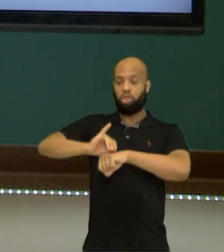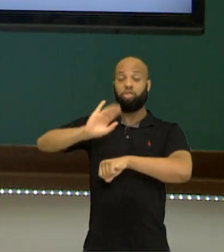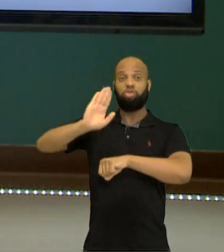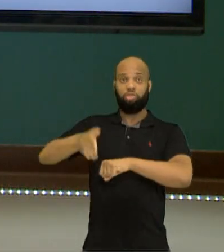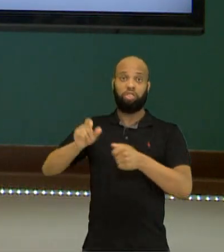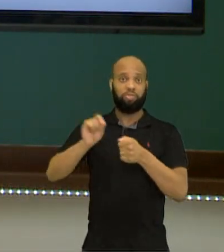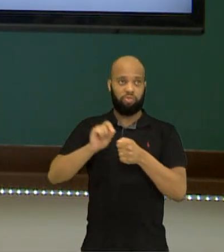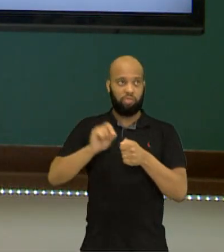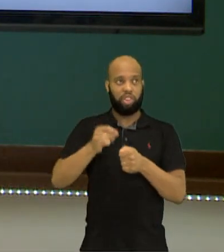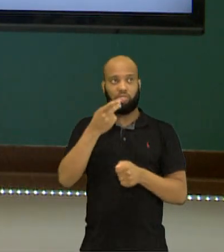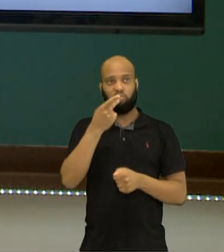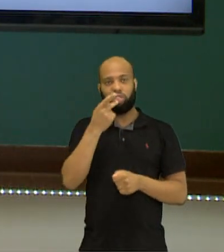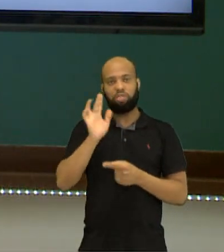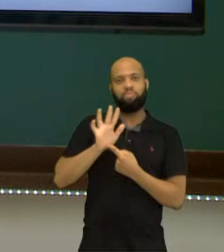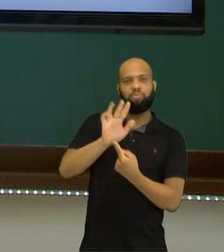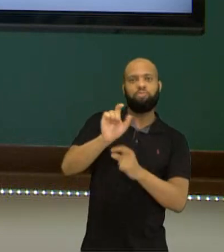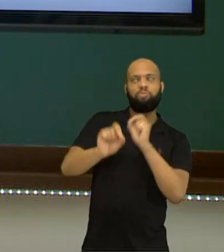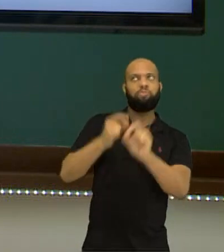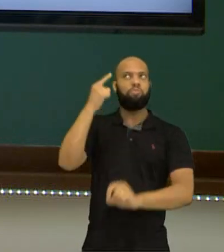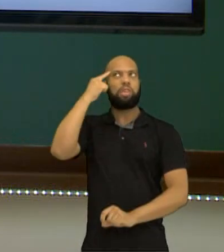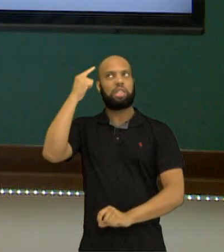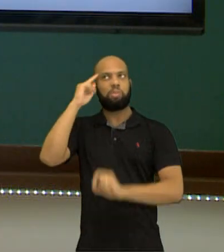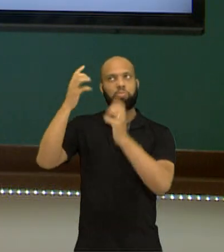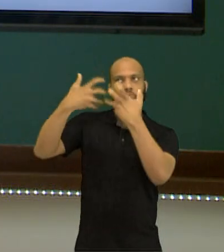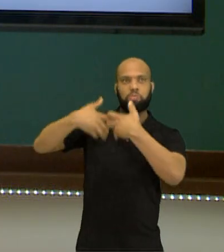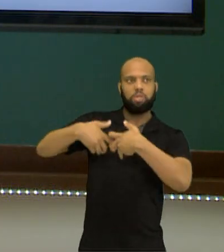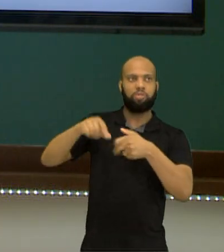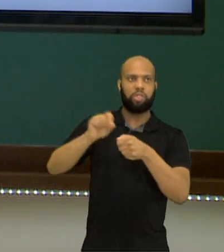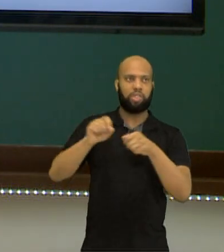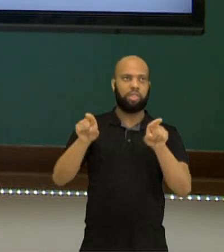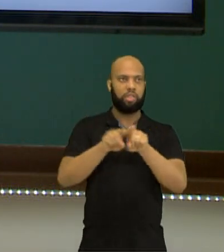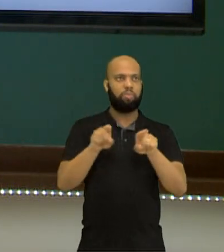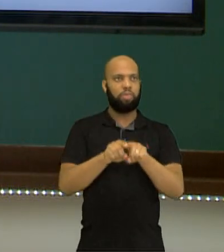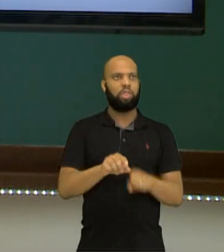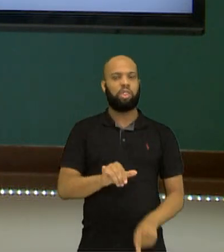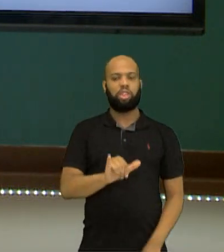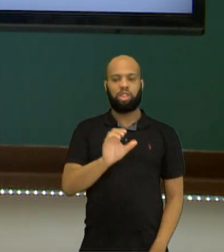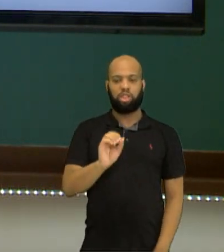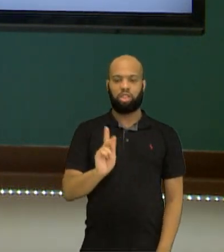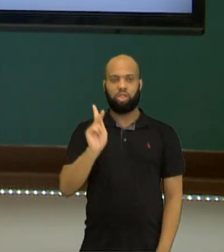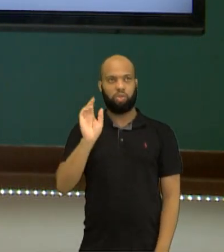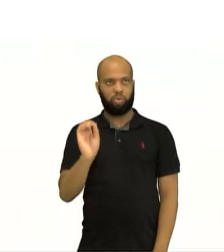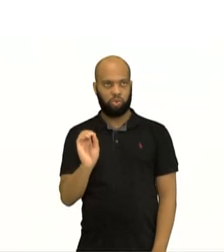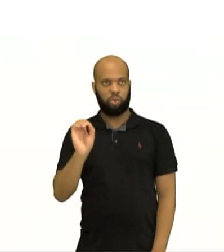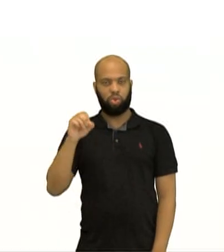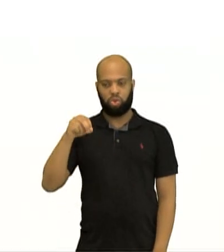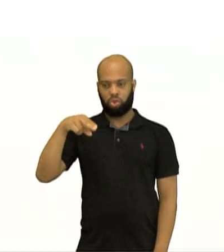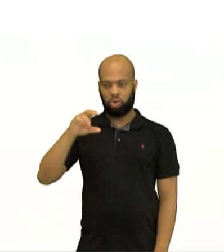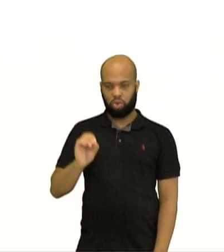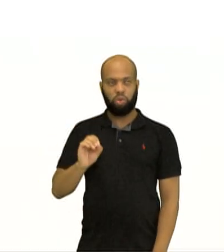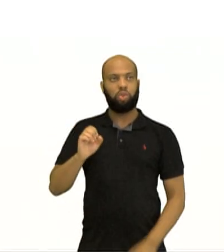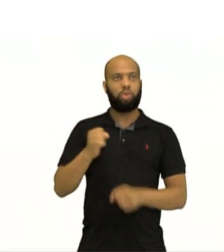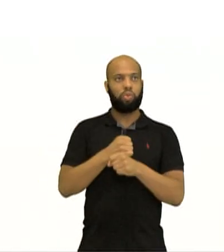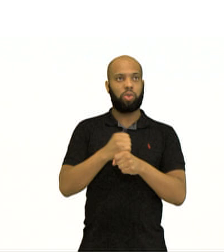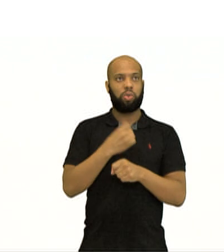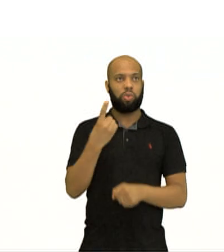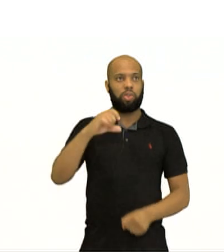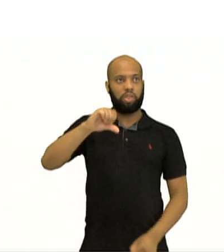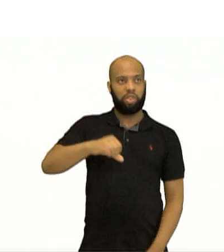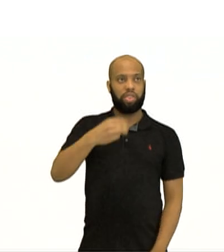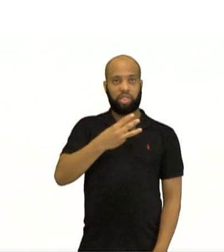para para expor uma intenção, uma ideia. Yoko Ono, 1933,